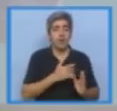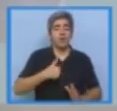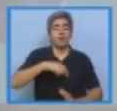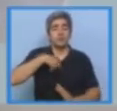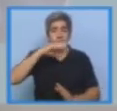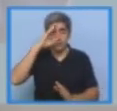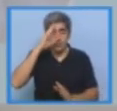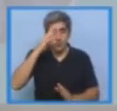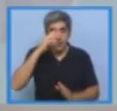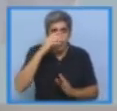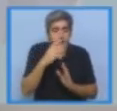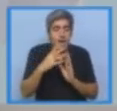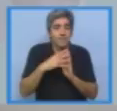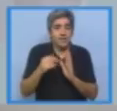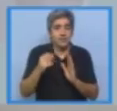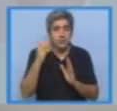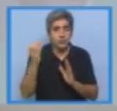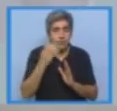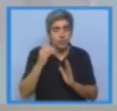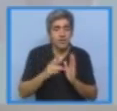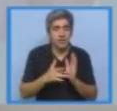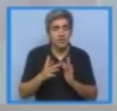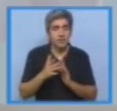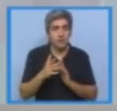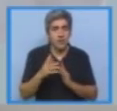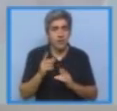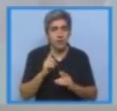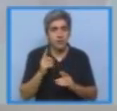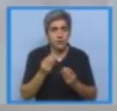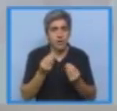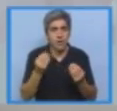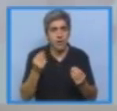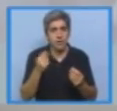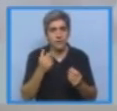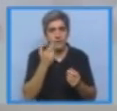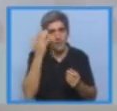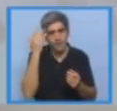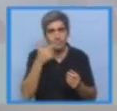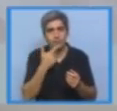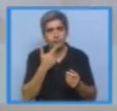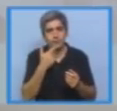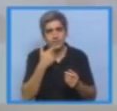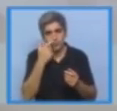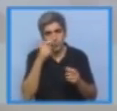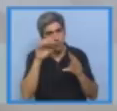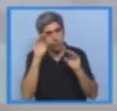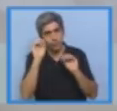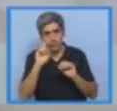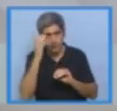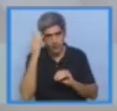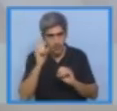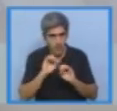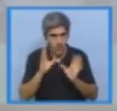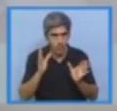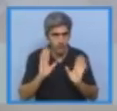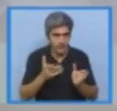que as referências da cultura cristã não são tão inteligíveis para as pessoas, e isso parece-me bastante claro,